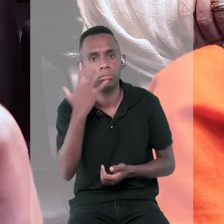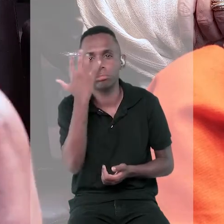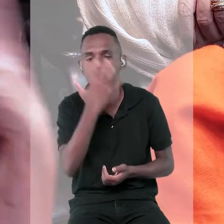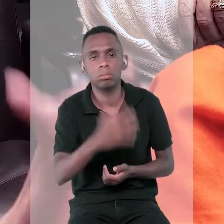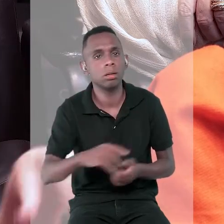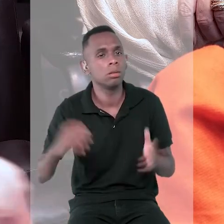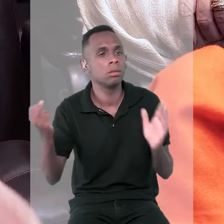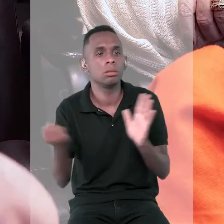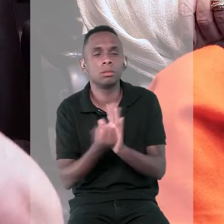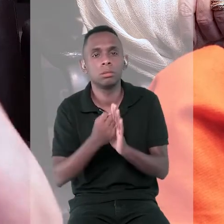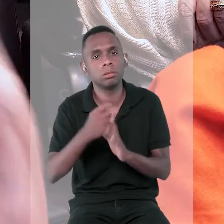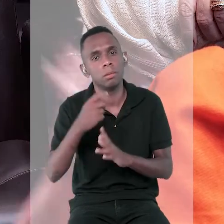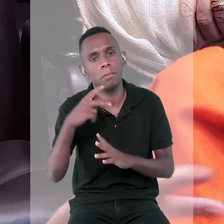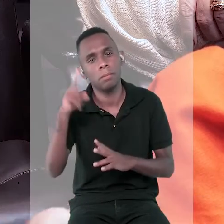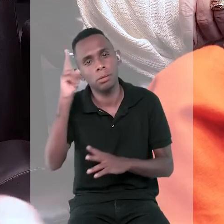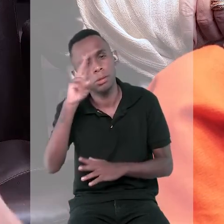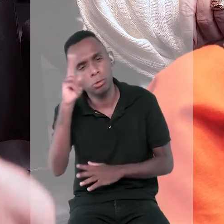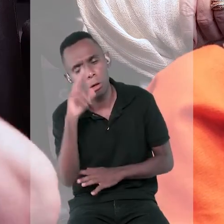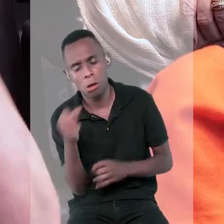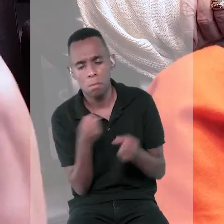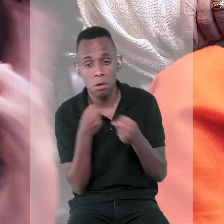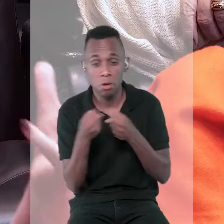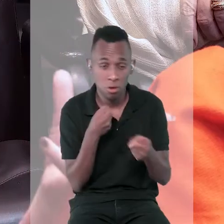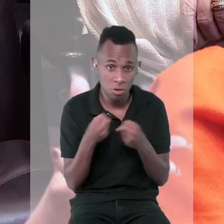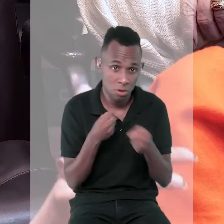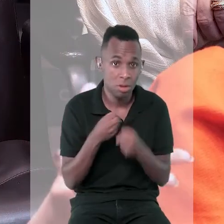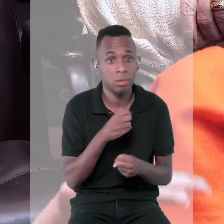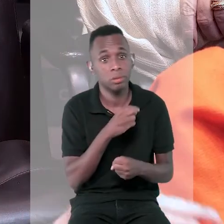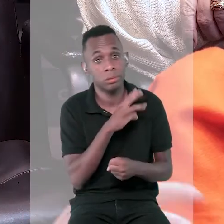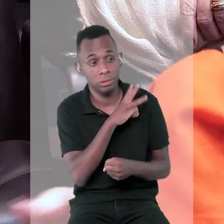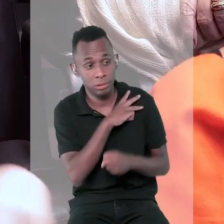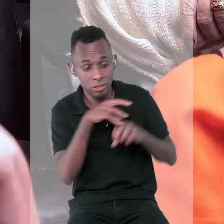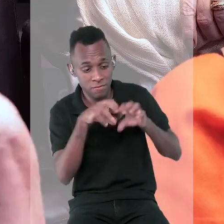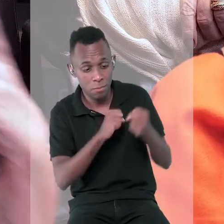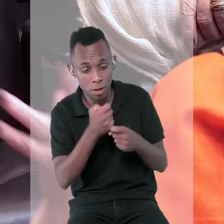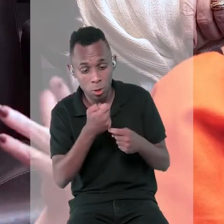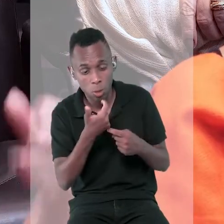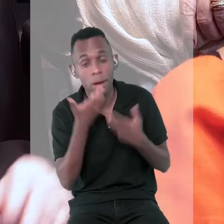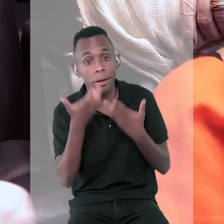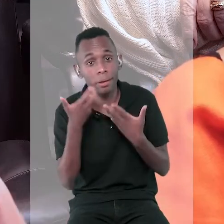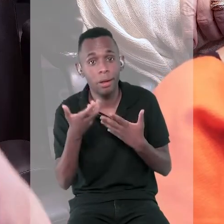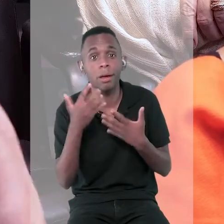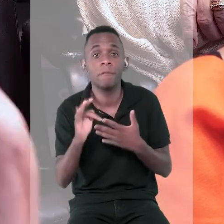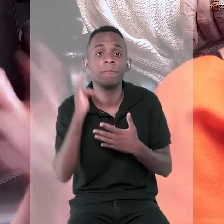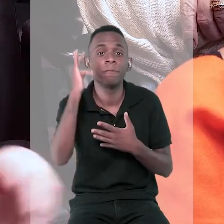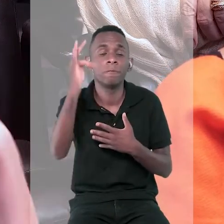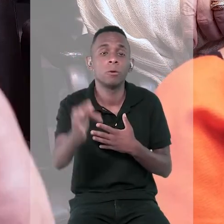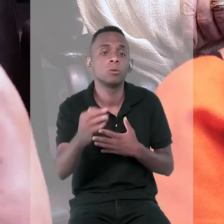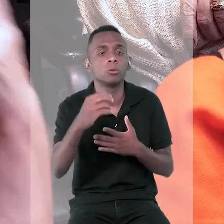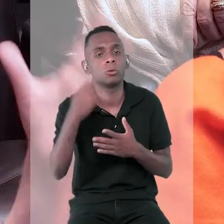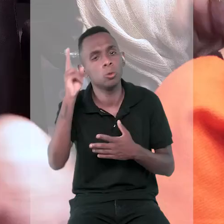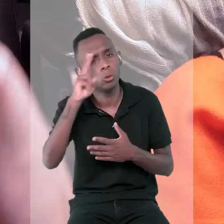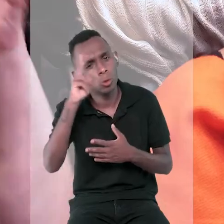deslumbrada com história, com jornalismo, está terminando o ensino médio agora e quer ser historiadora,